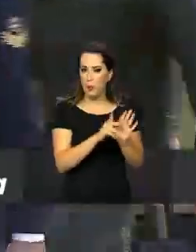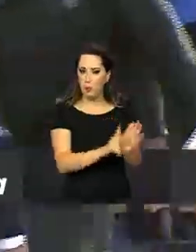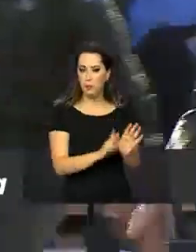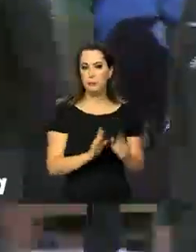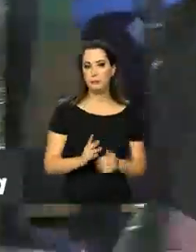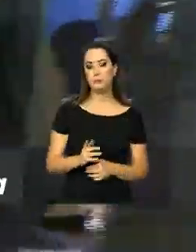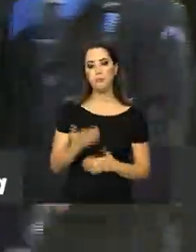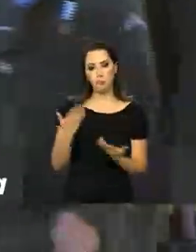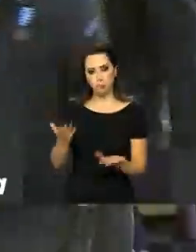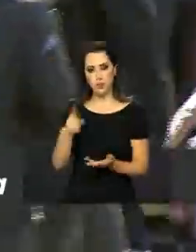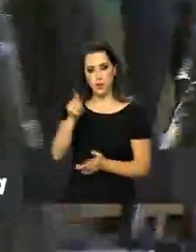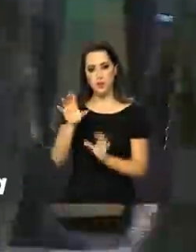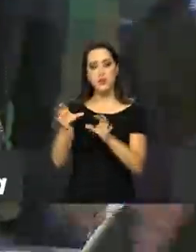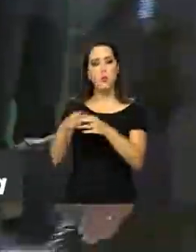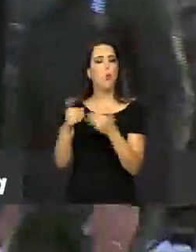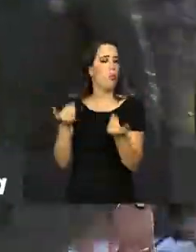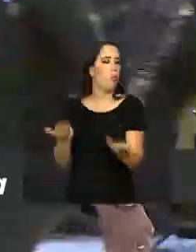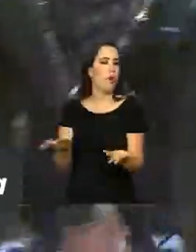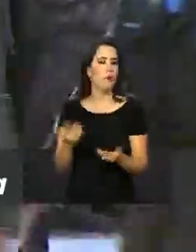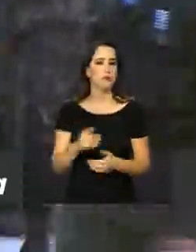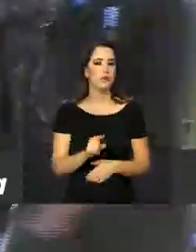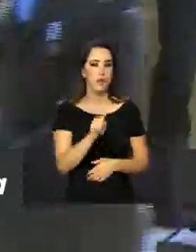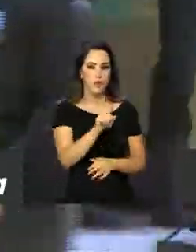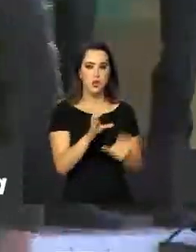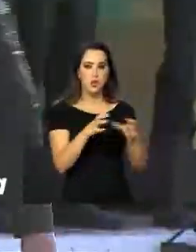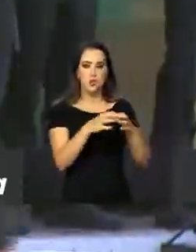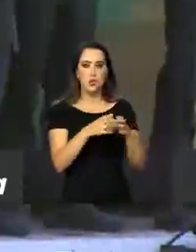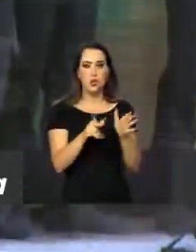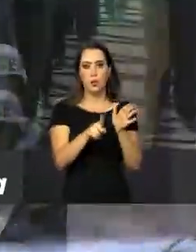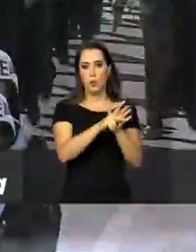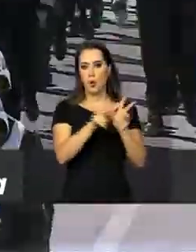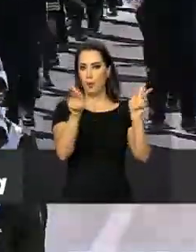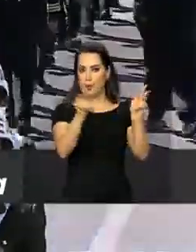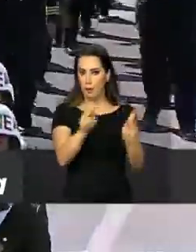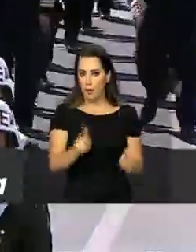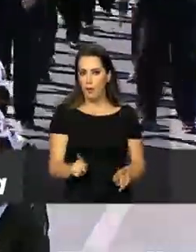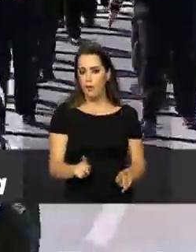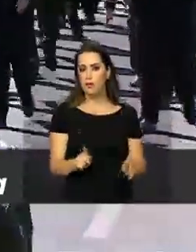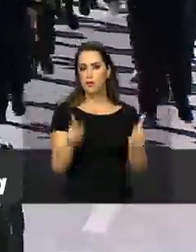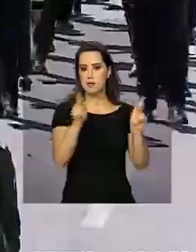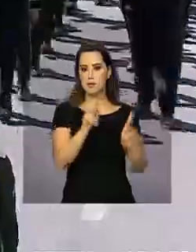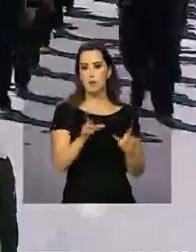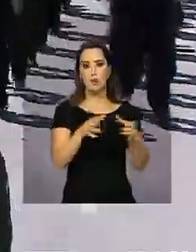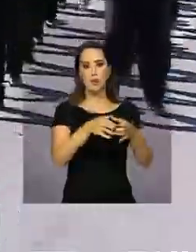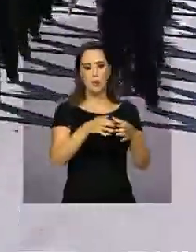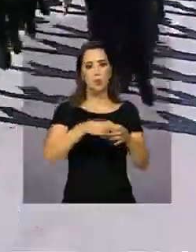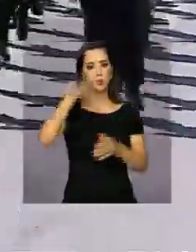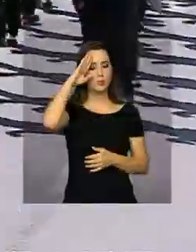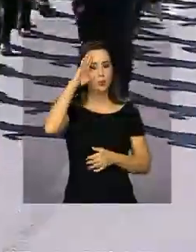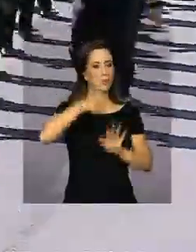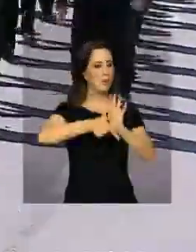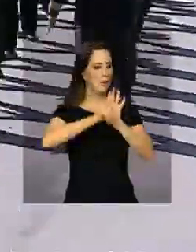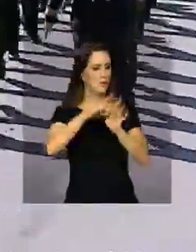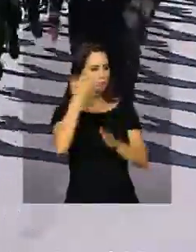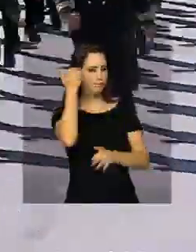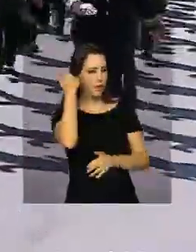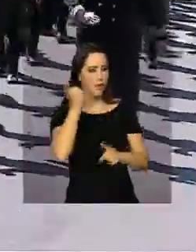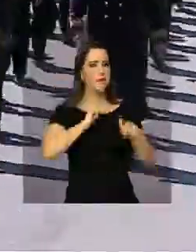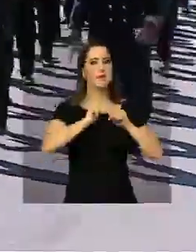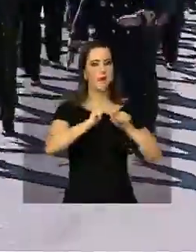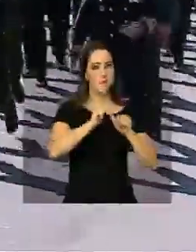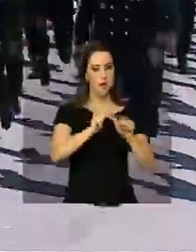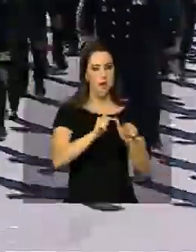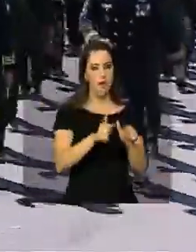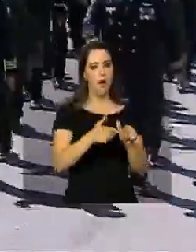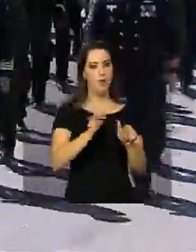estes? Esse é o grupamento, então, de Força de Paz, composta por militares que já foram a alguma missão de paz